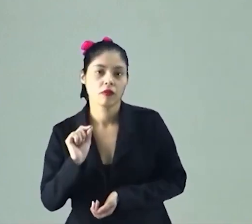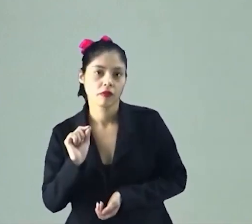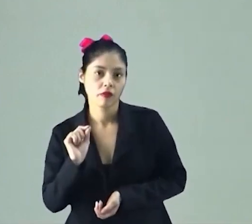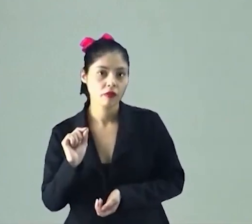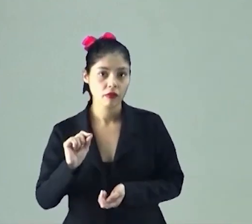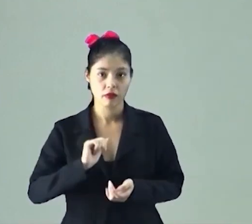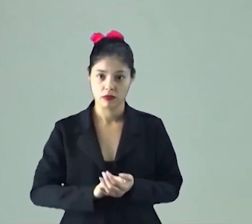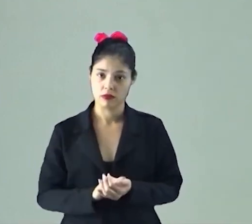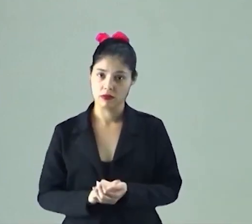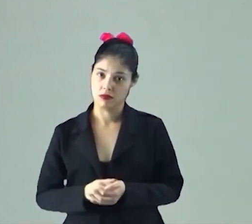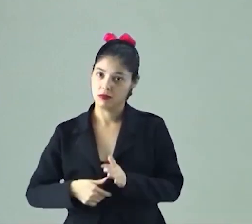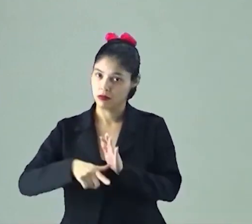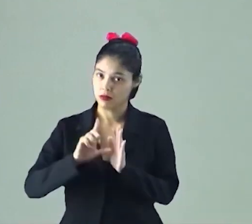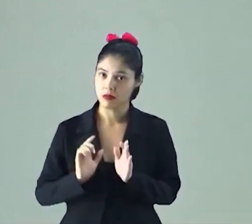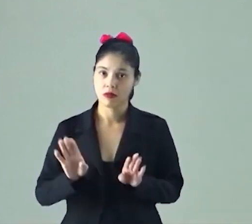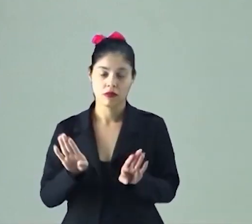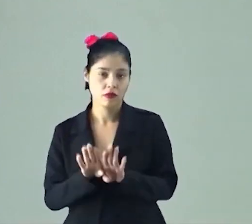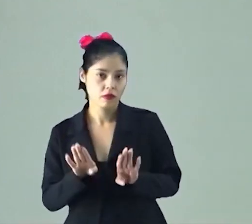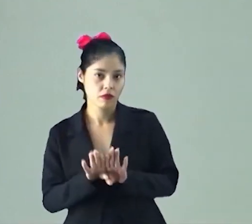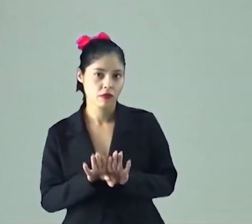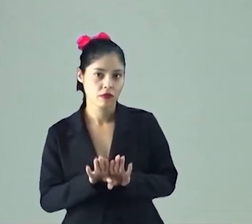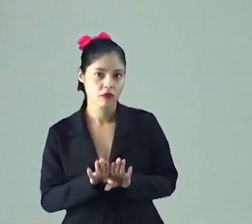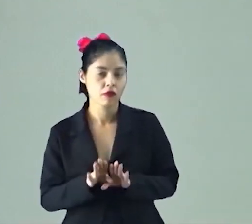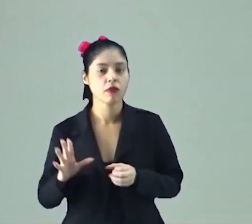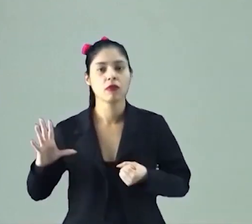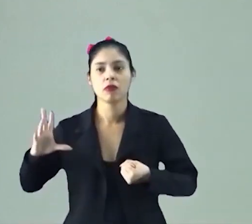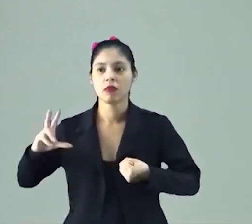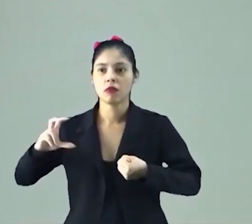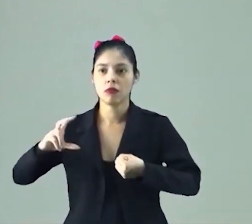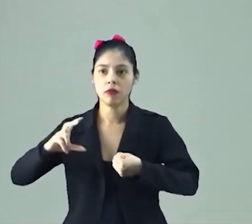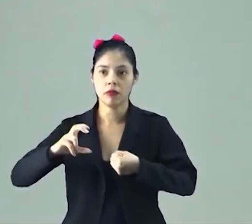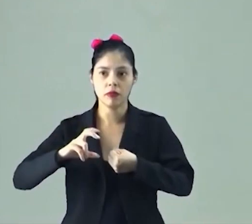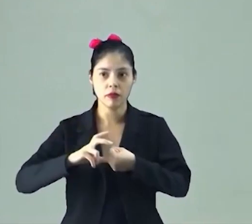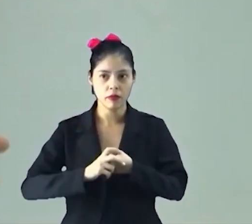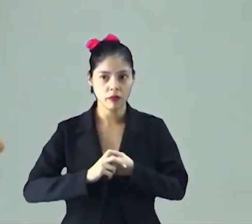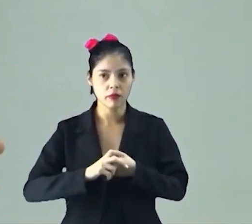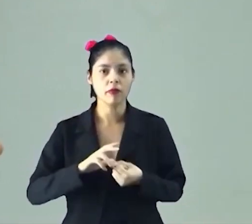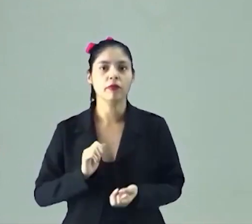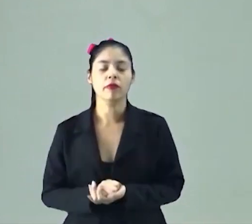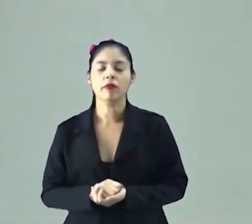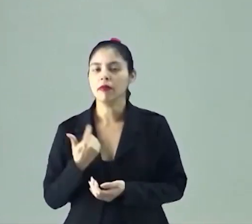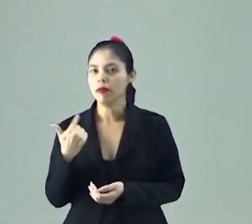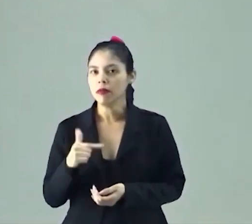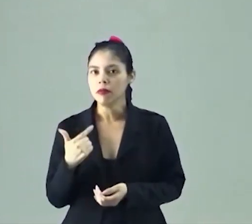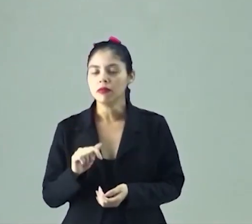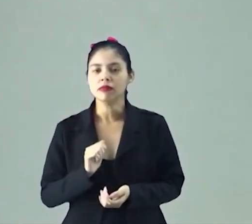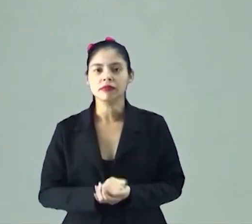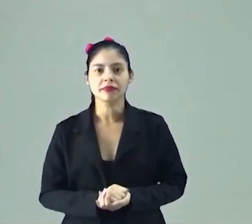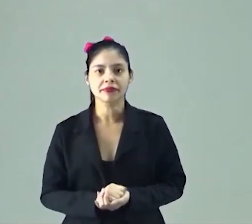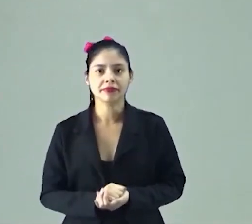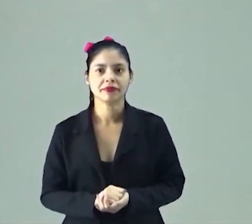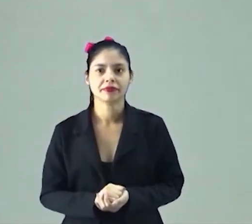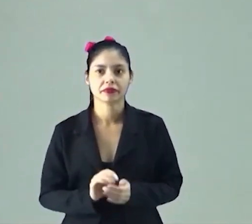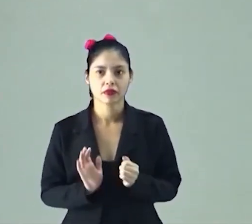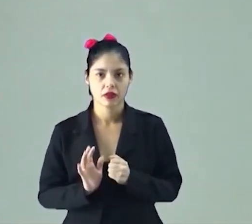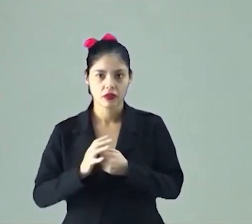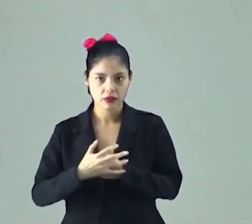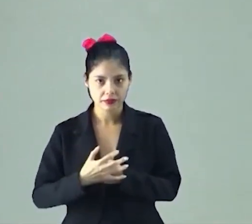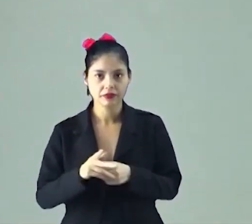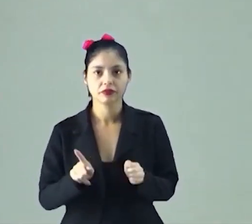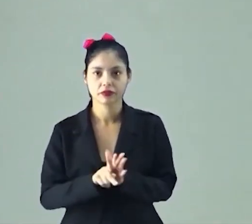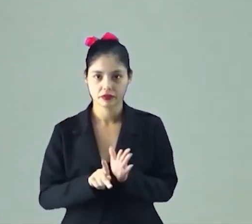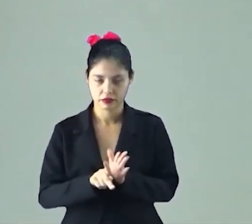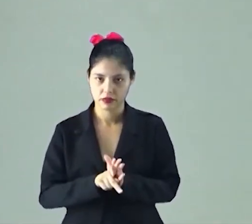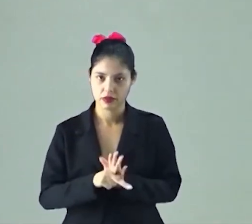também já está ultrapassada porque a gente tem os vírus, né, que não são formados por células. Então o vírus ele é uma cápsula de